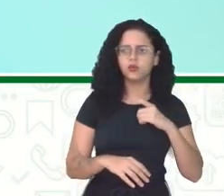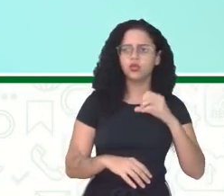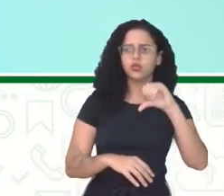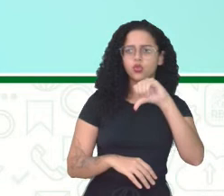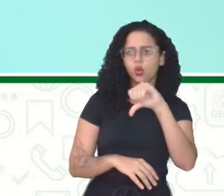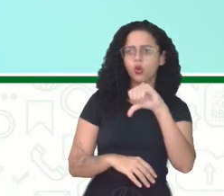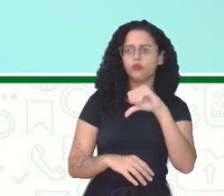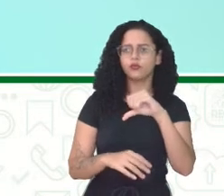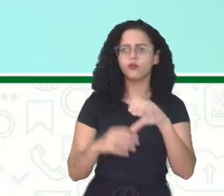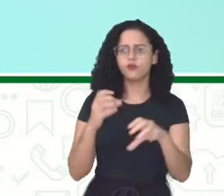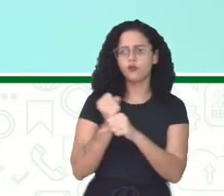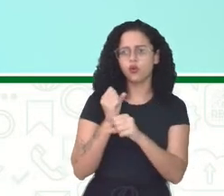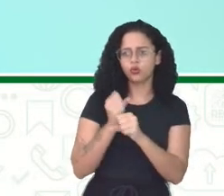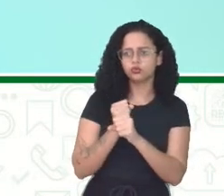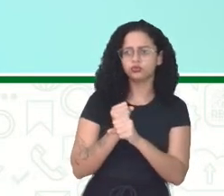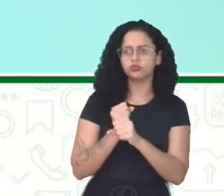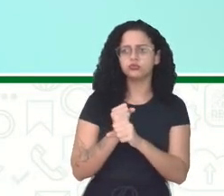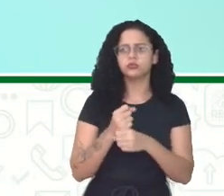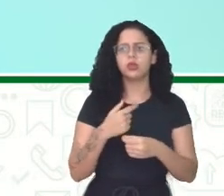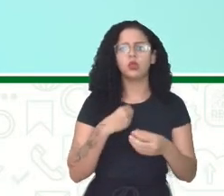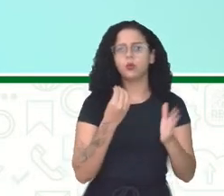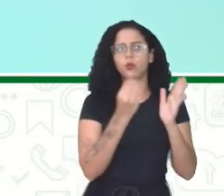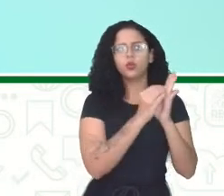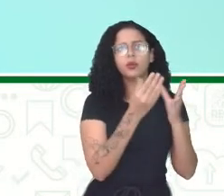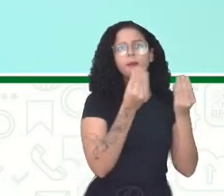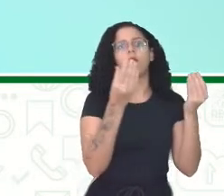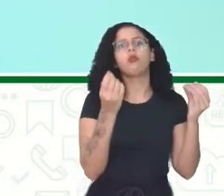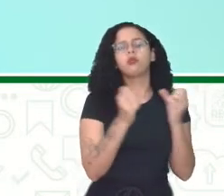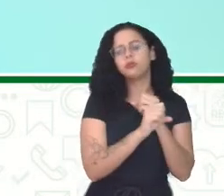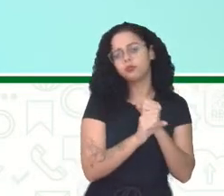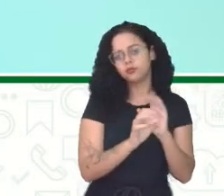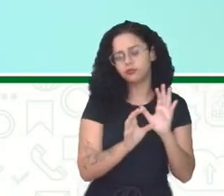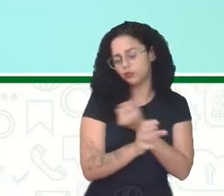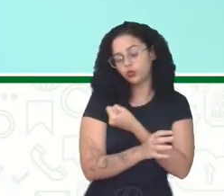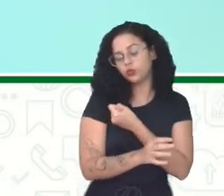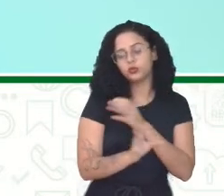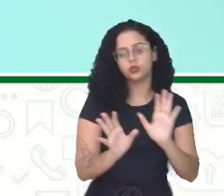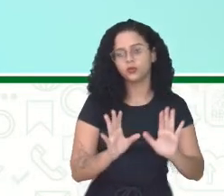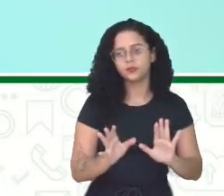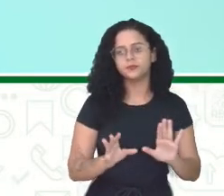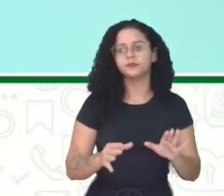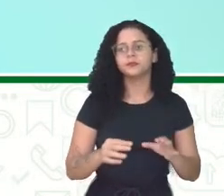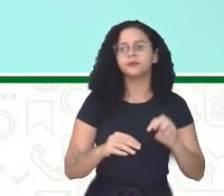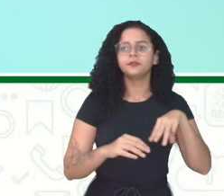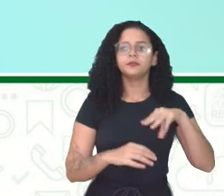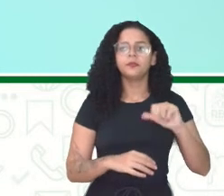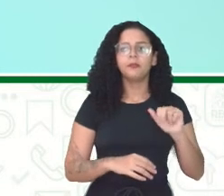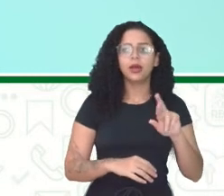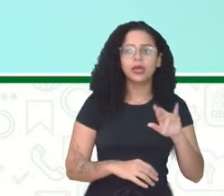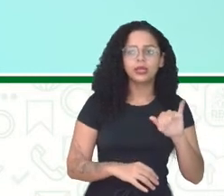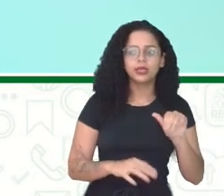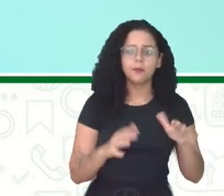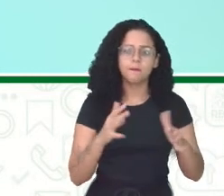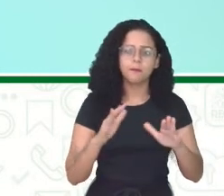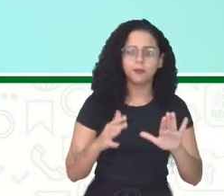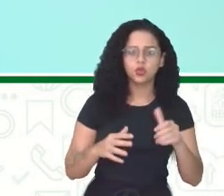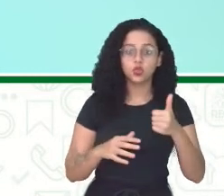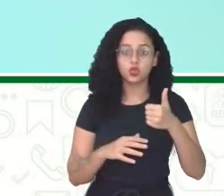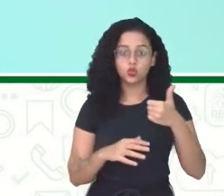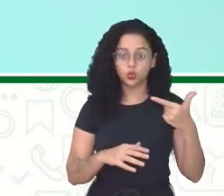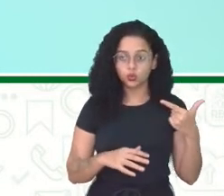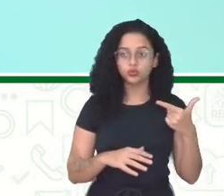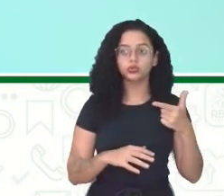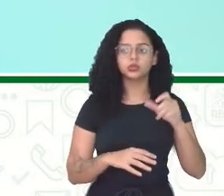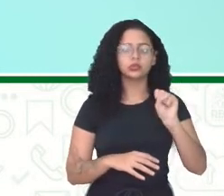E para não colocar tantos números ali, aquelas barrinhas, tá certo? A Maria teve mais ou menos 12,